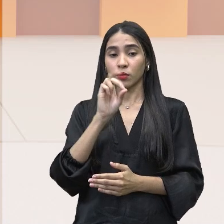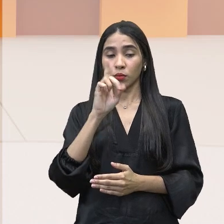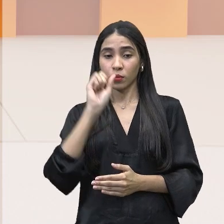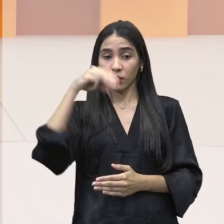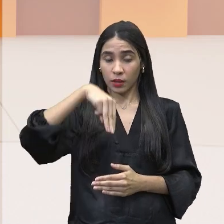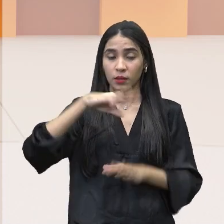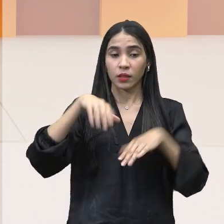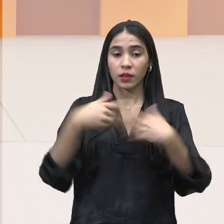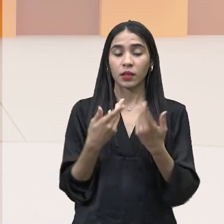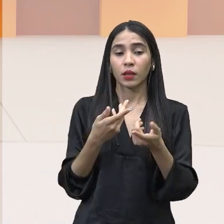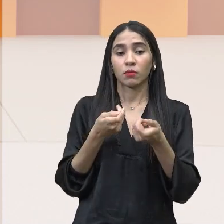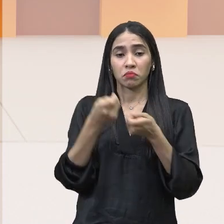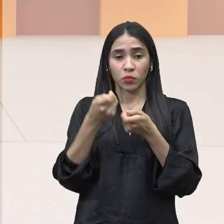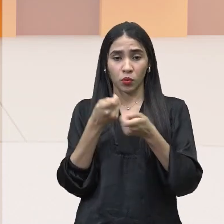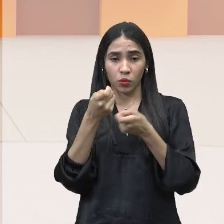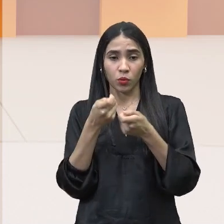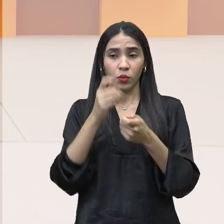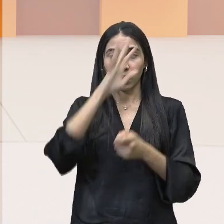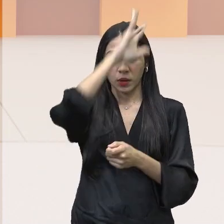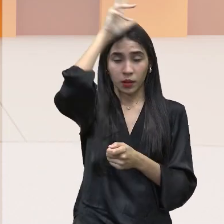Amazônica, ela estabelecia